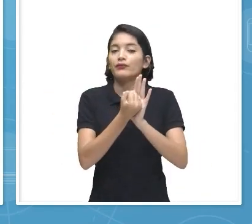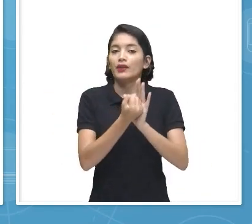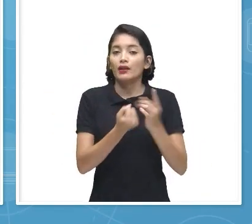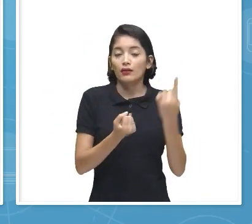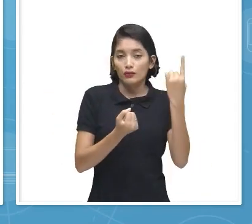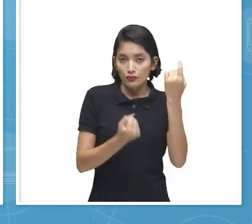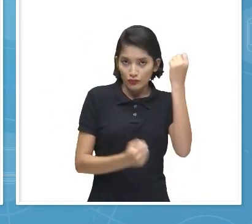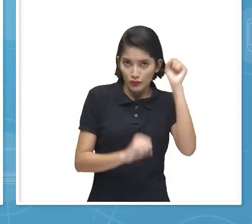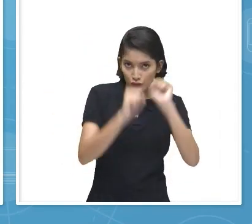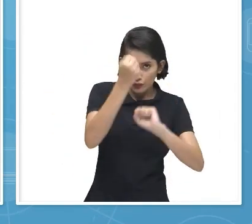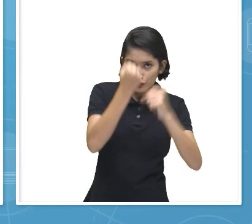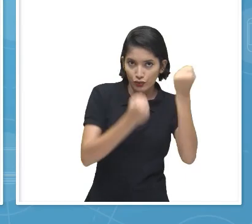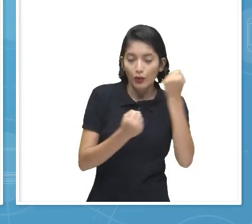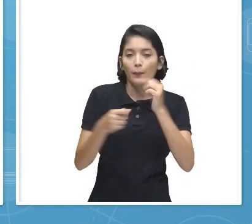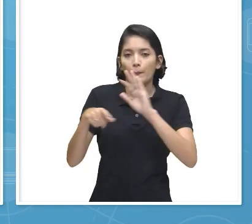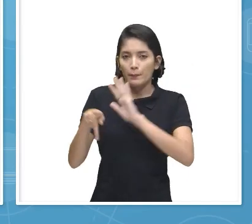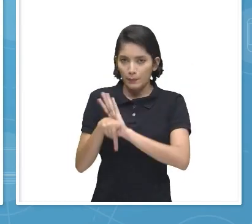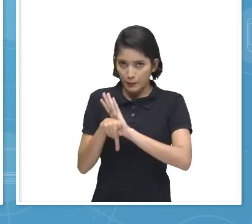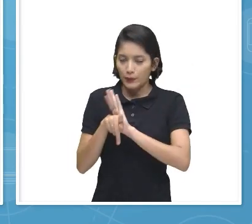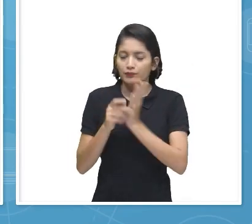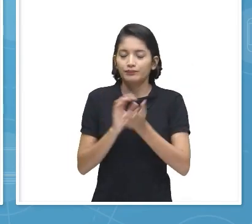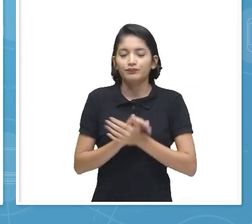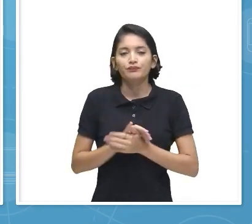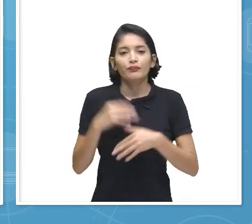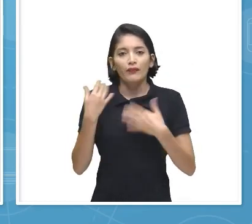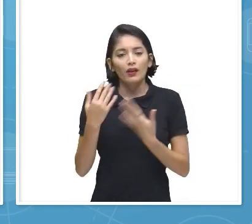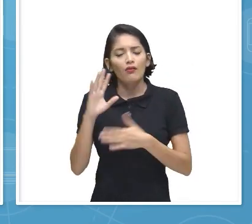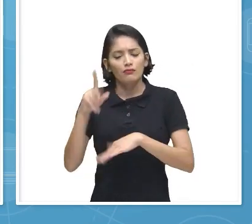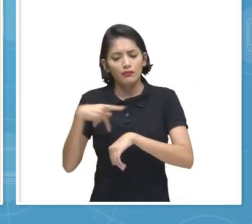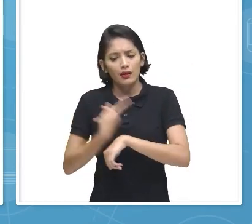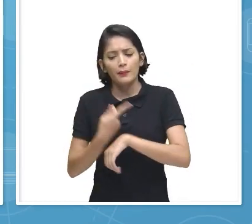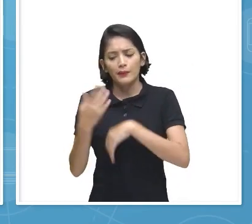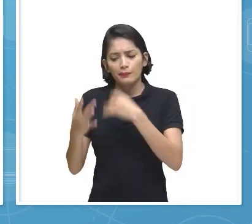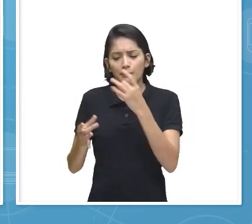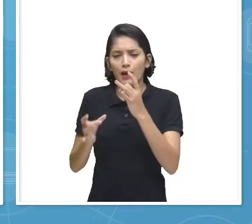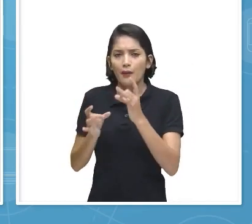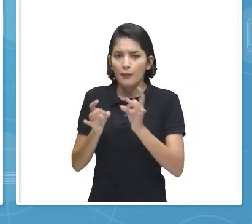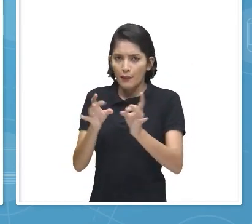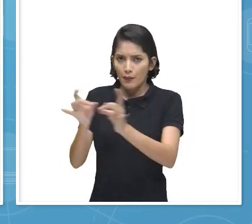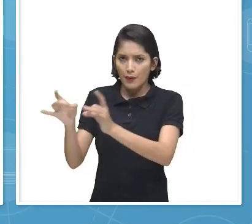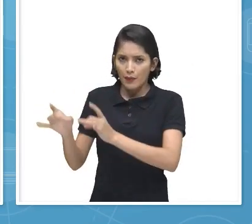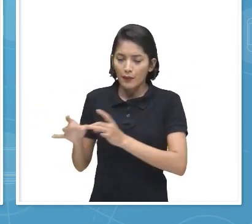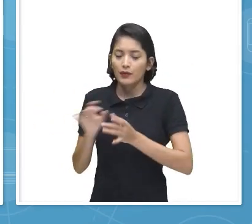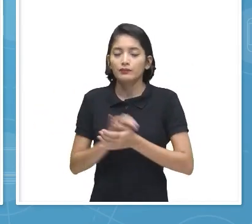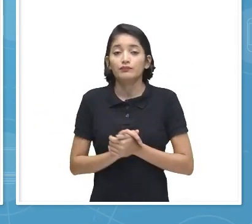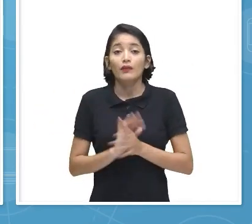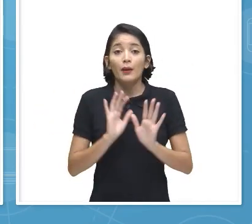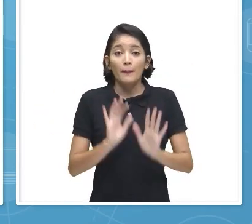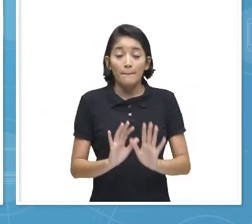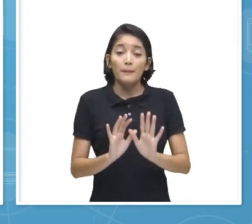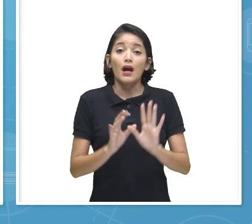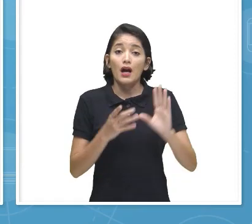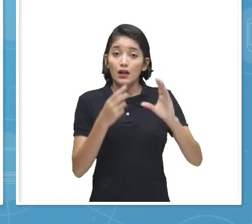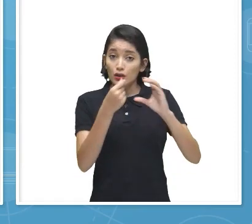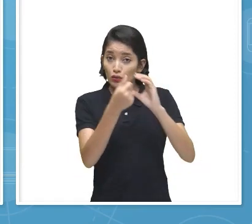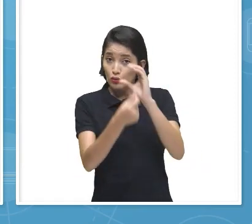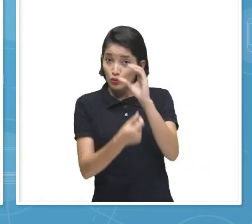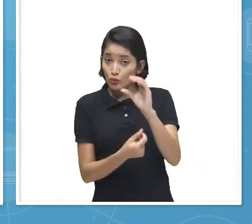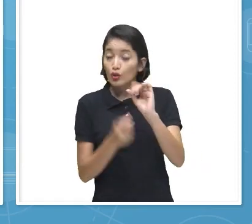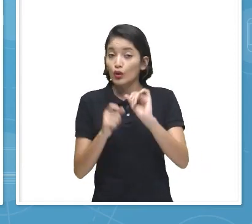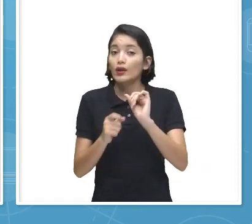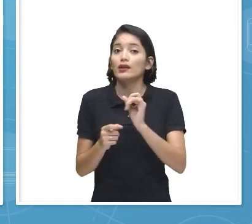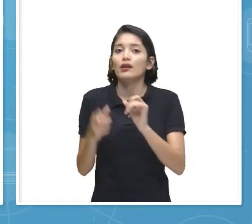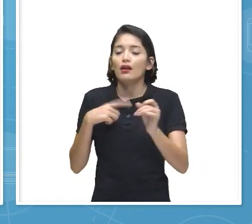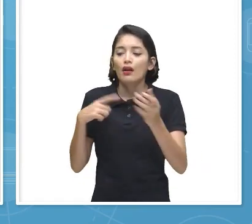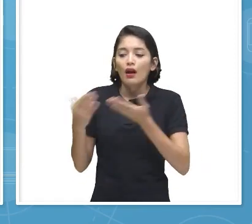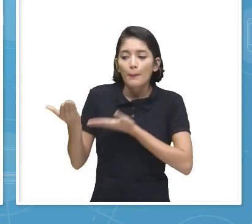industrial, a gente teve a indústria, então a parte do setor econômico secundário. Já no capitalismo financeiro, eu estou envolvendo mais os bancos,